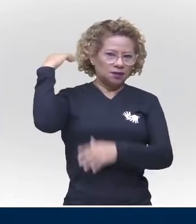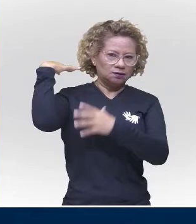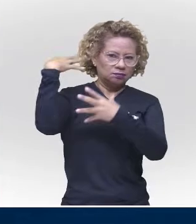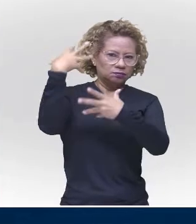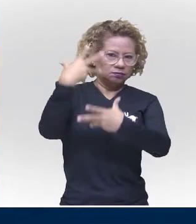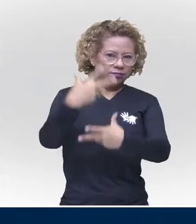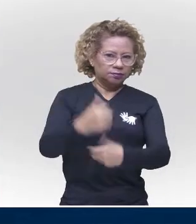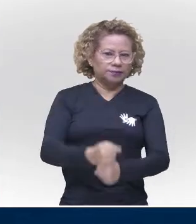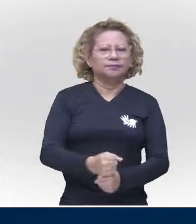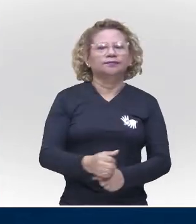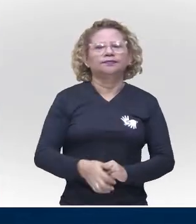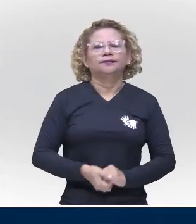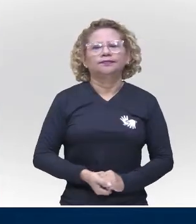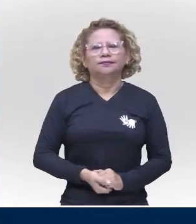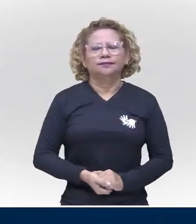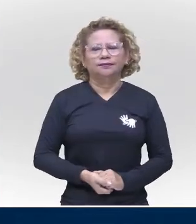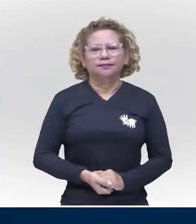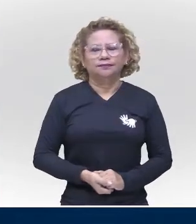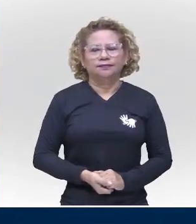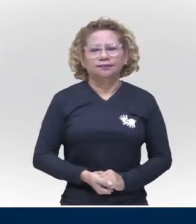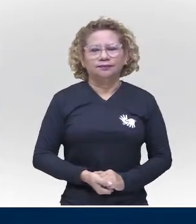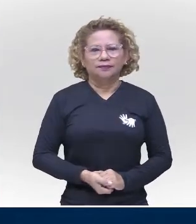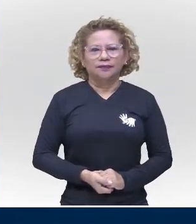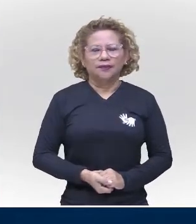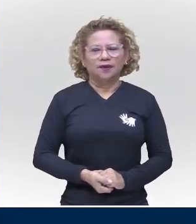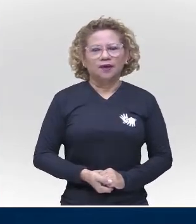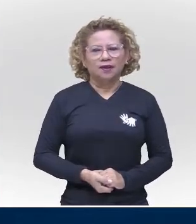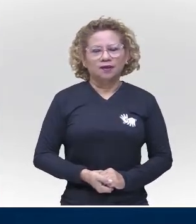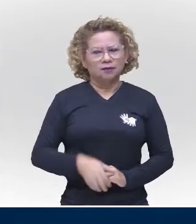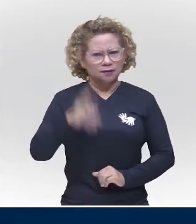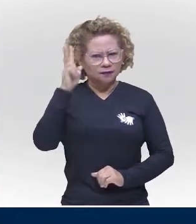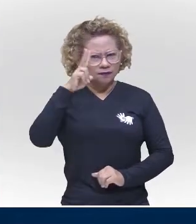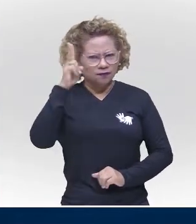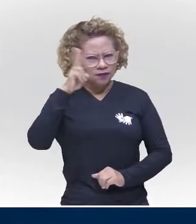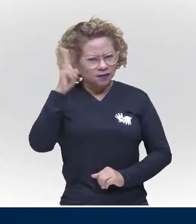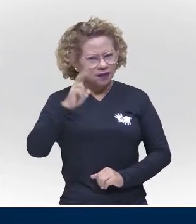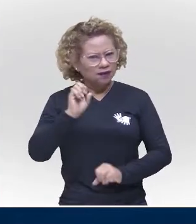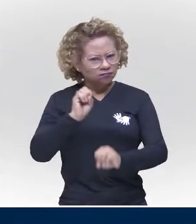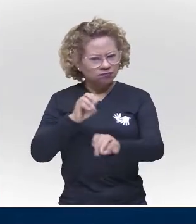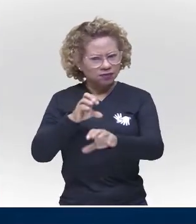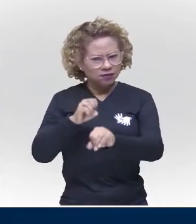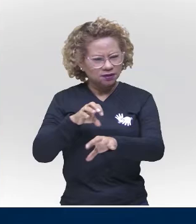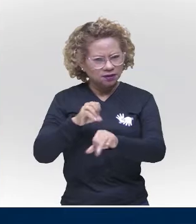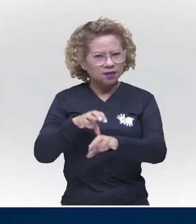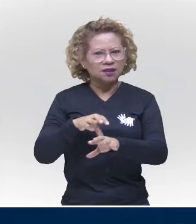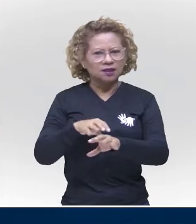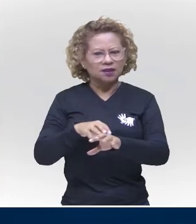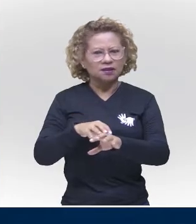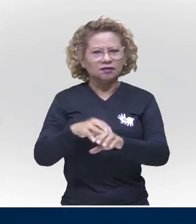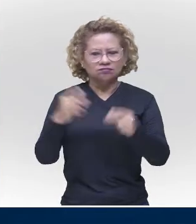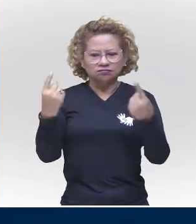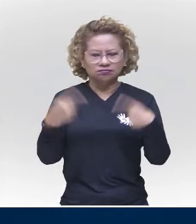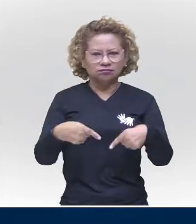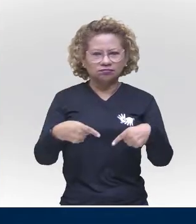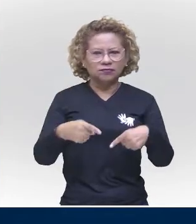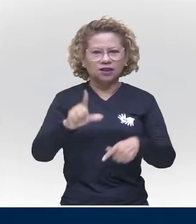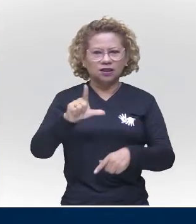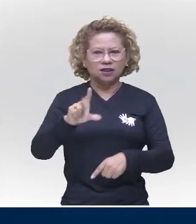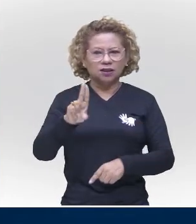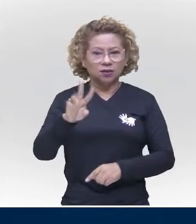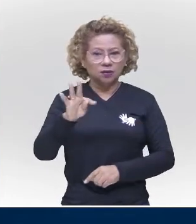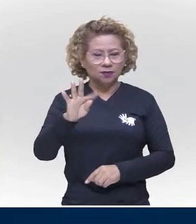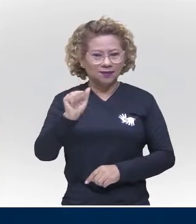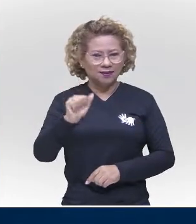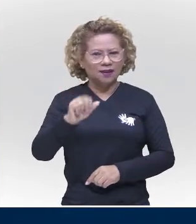passada? Então, a nossa segunda unidade, ela foi dedicada à luta. Então, lá na